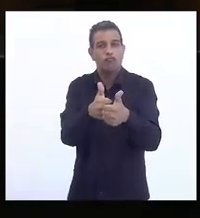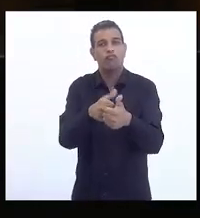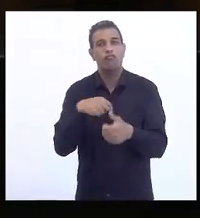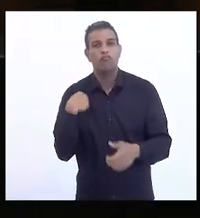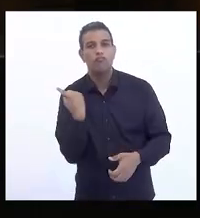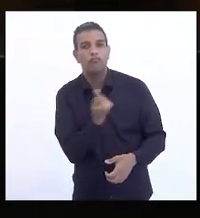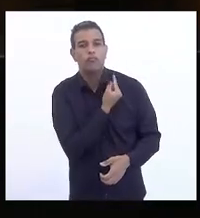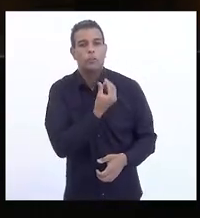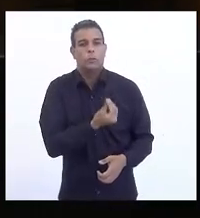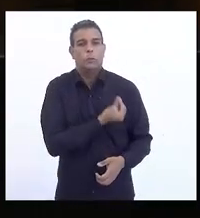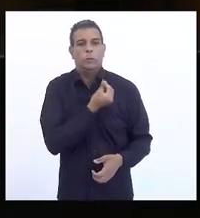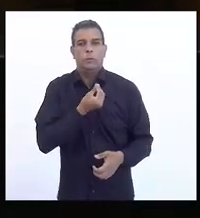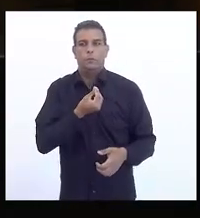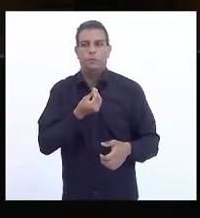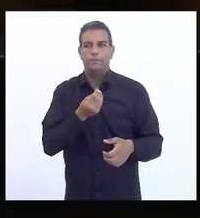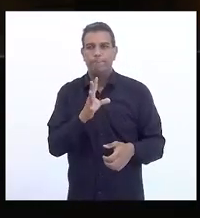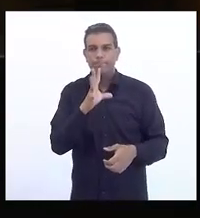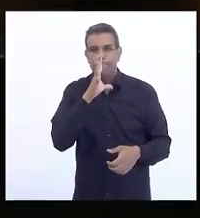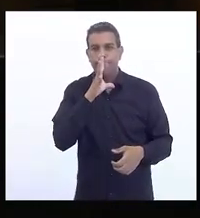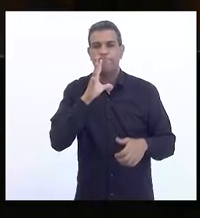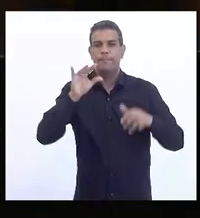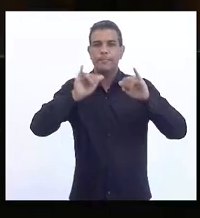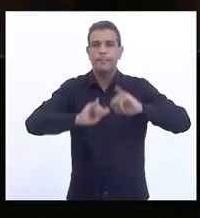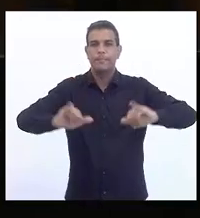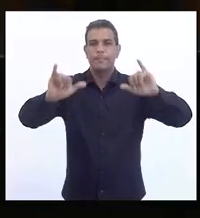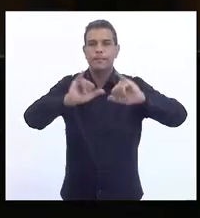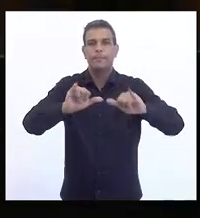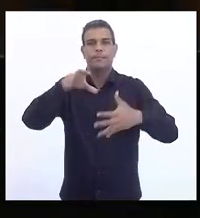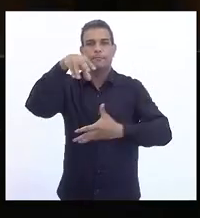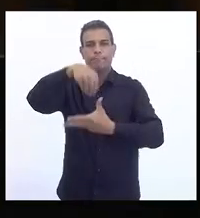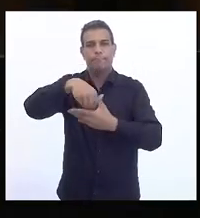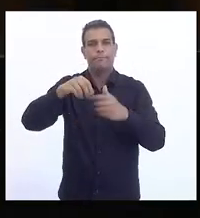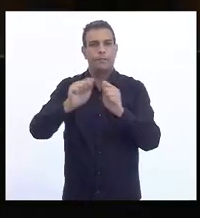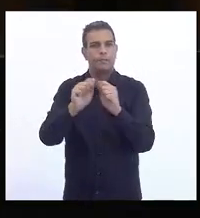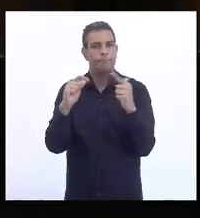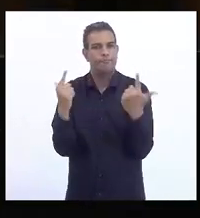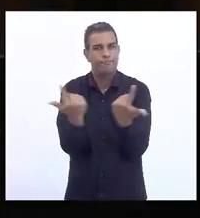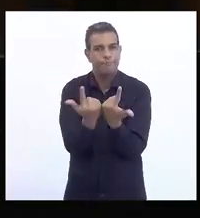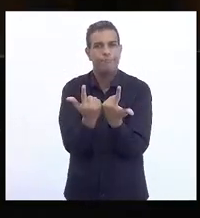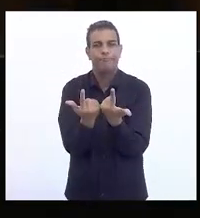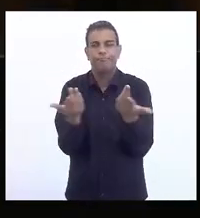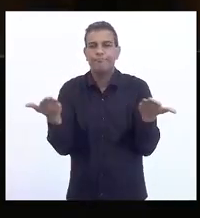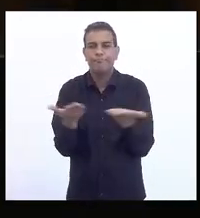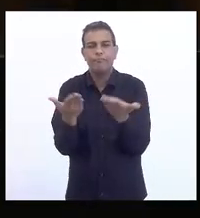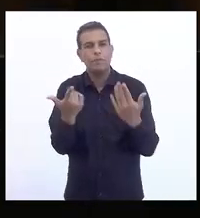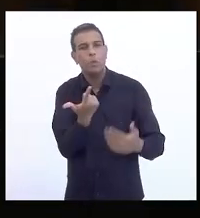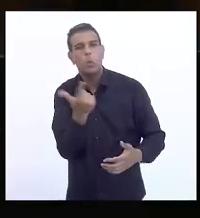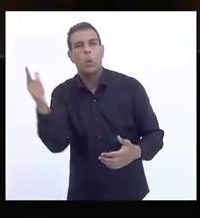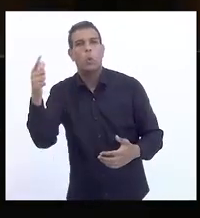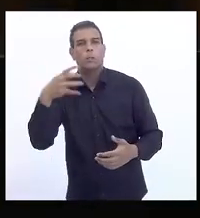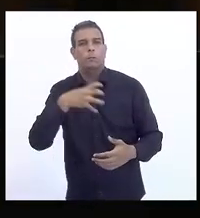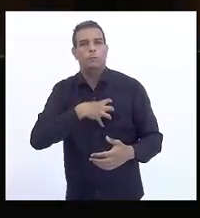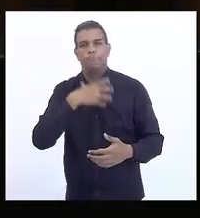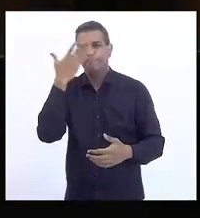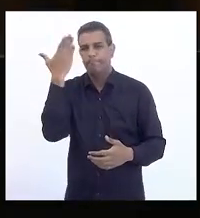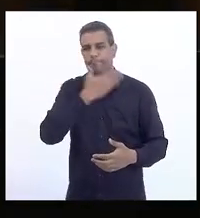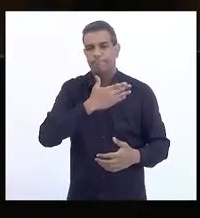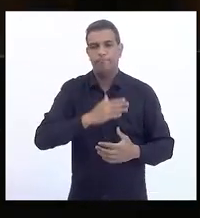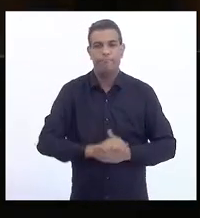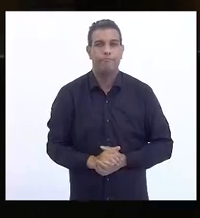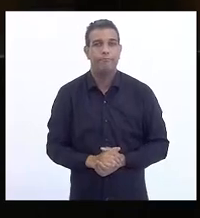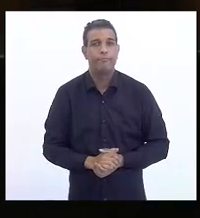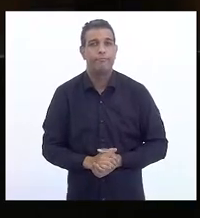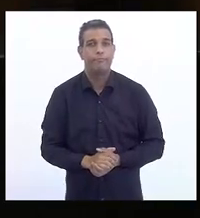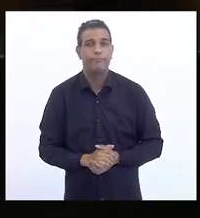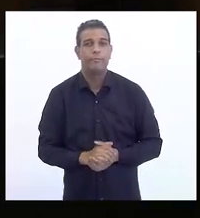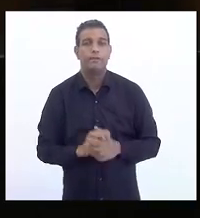todos, mediaticamente, aqui no parlamento, só não vê quem não quer. E eu quero